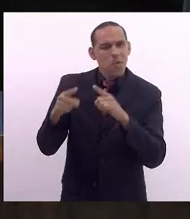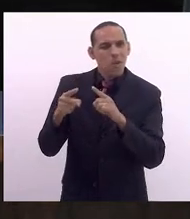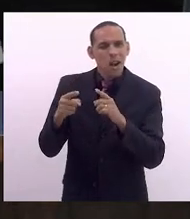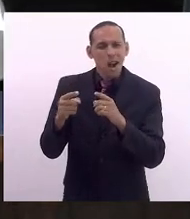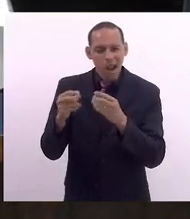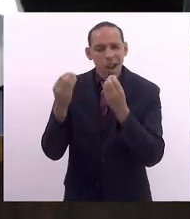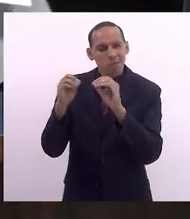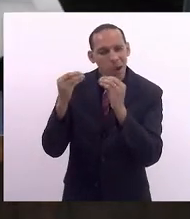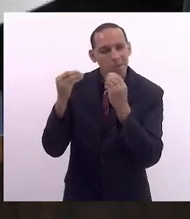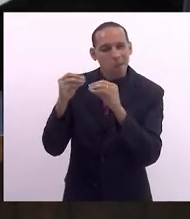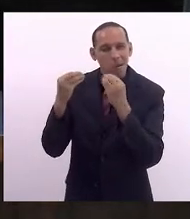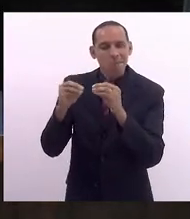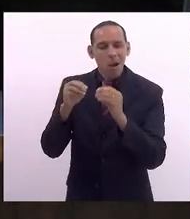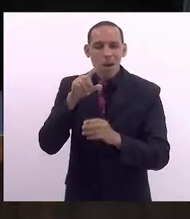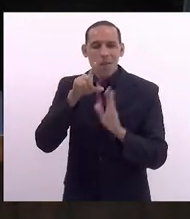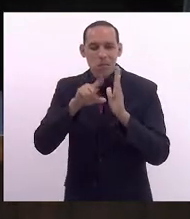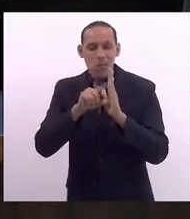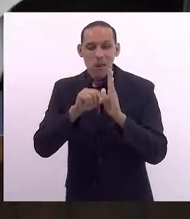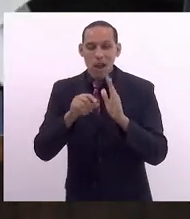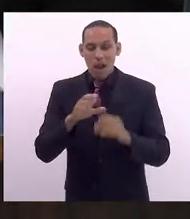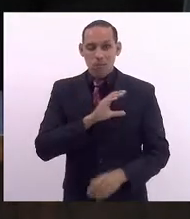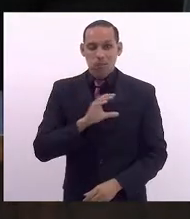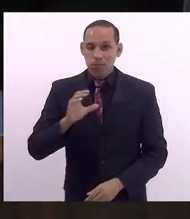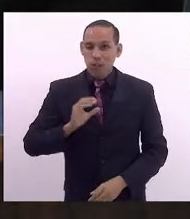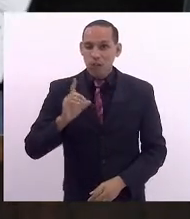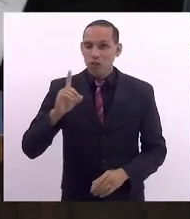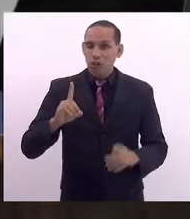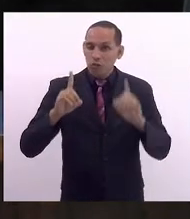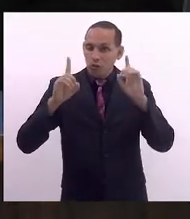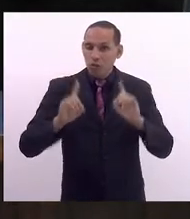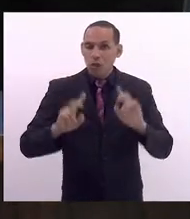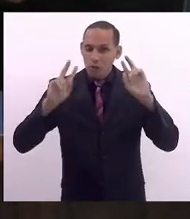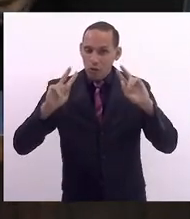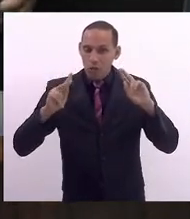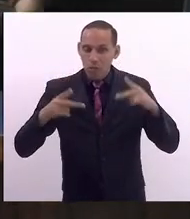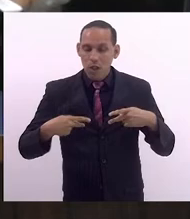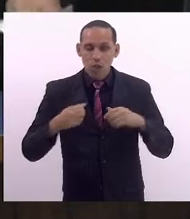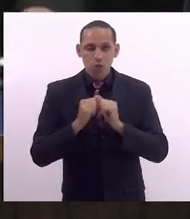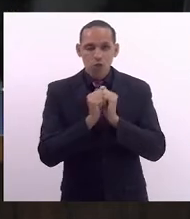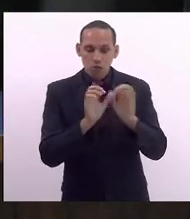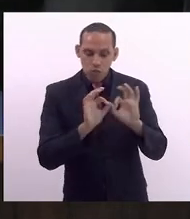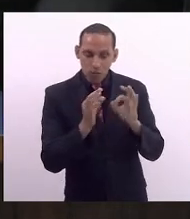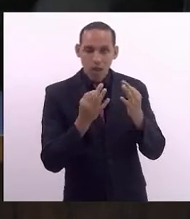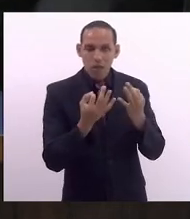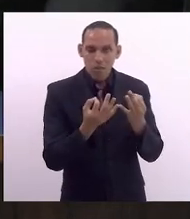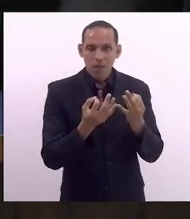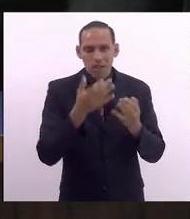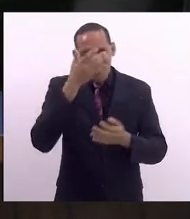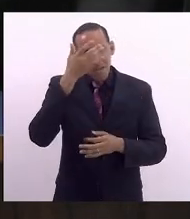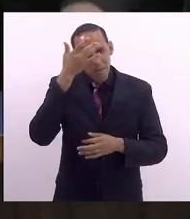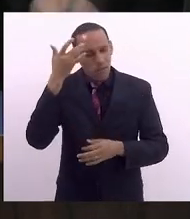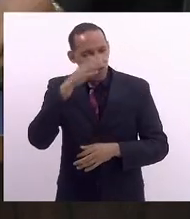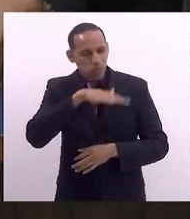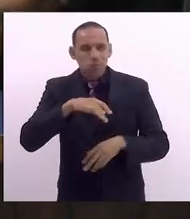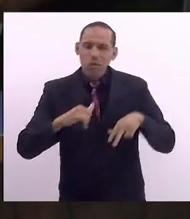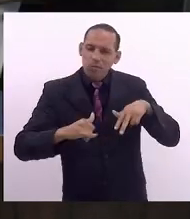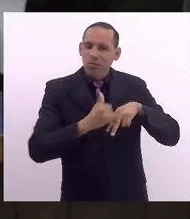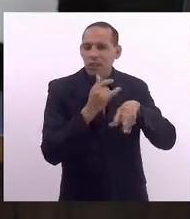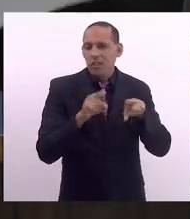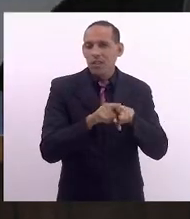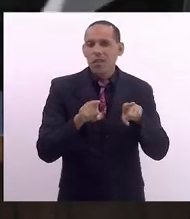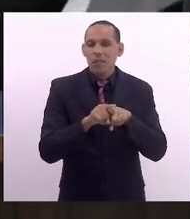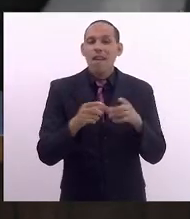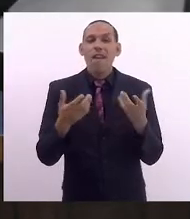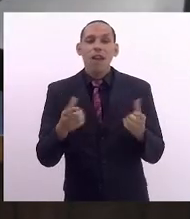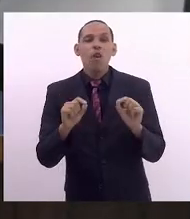Humanos, juntamente com os familiares e as vítimas do reconhecimento, bem como diversos movimentos, vem tentando produzir